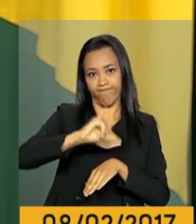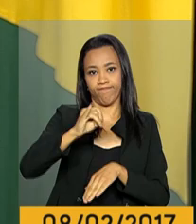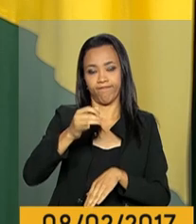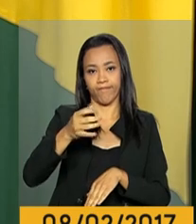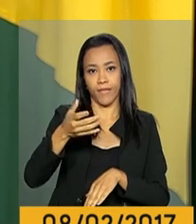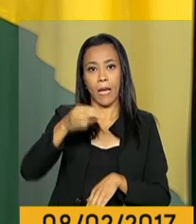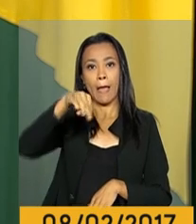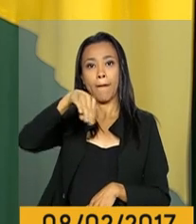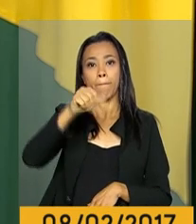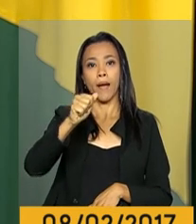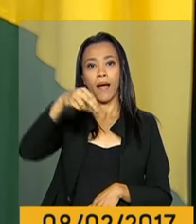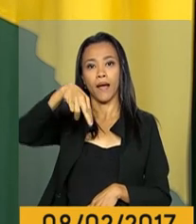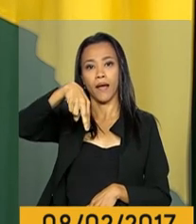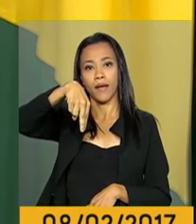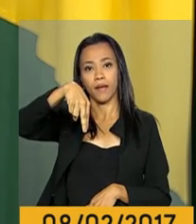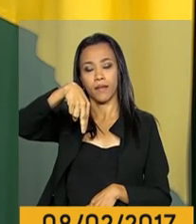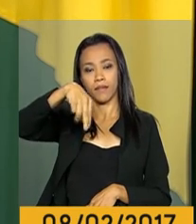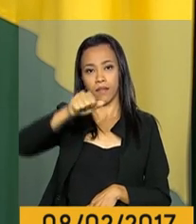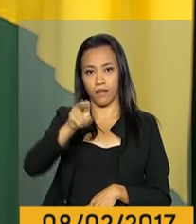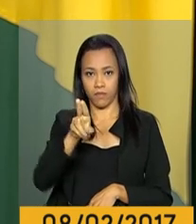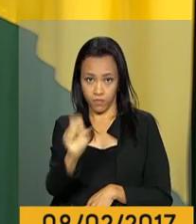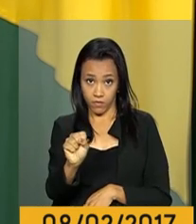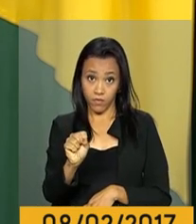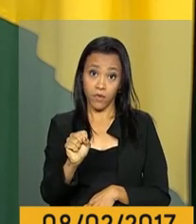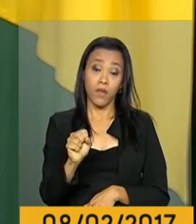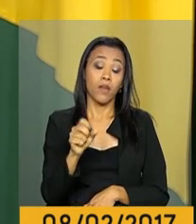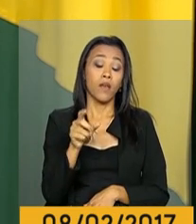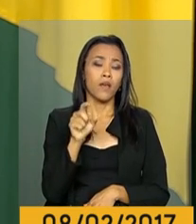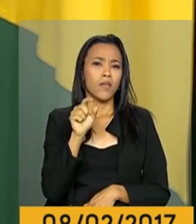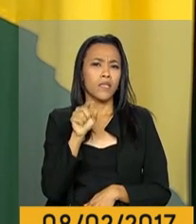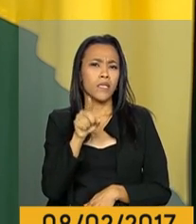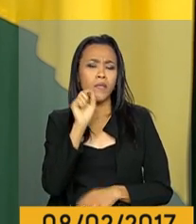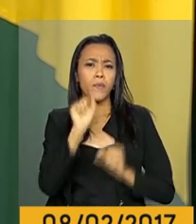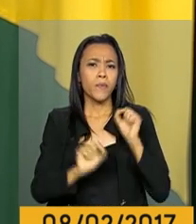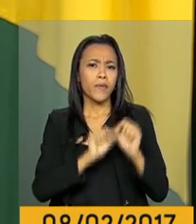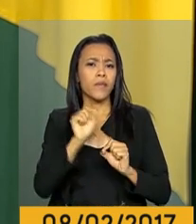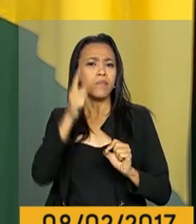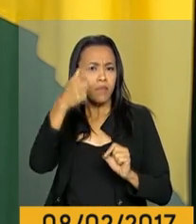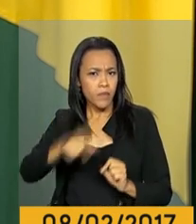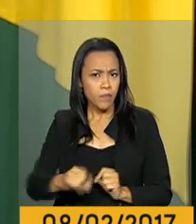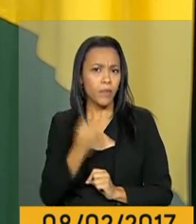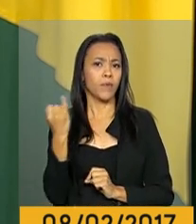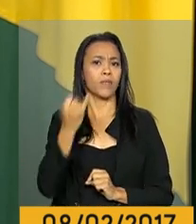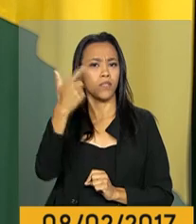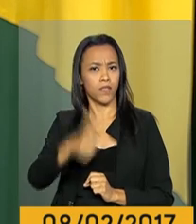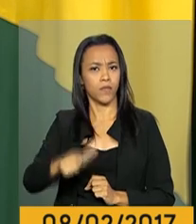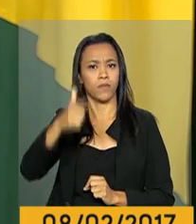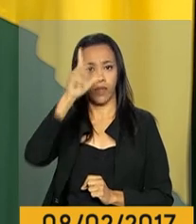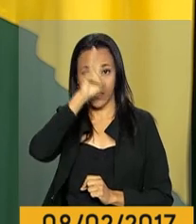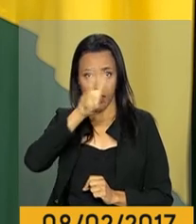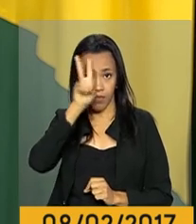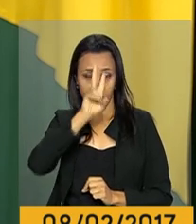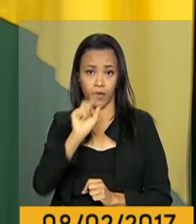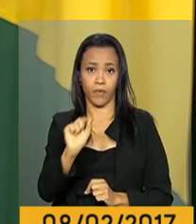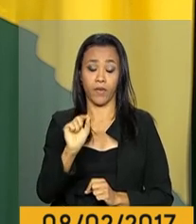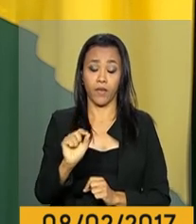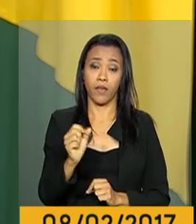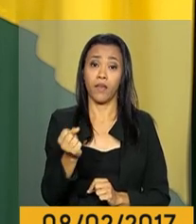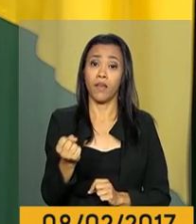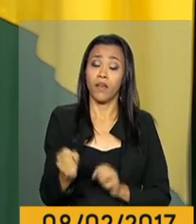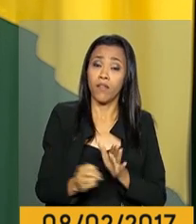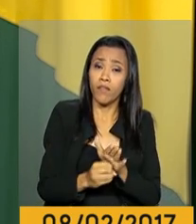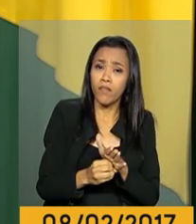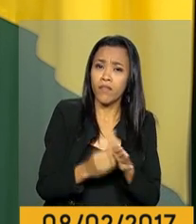algo de uma obviedade extraordinária mas importante que seja relembrado que é o fato de que muitas e